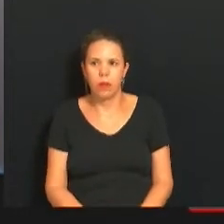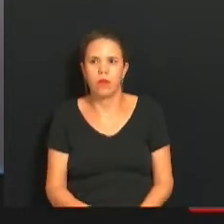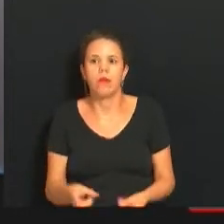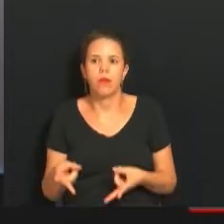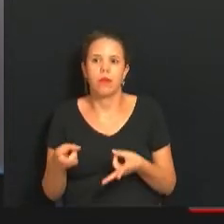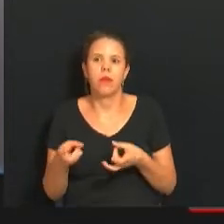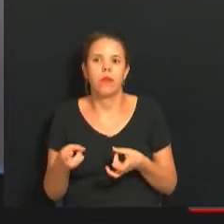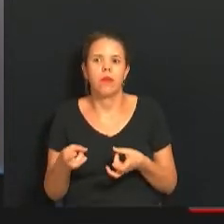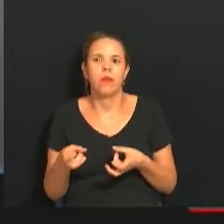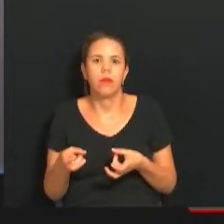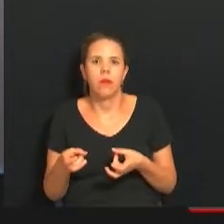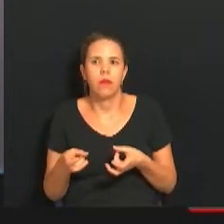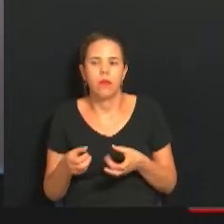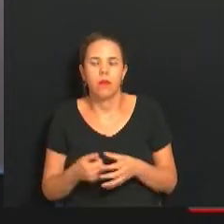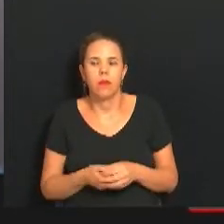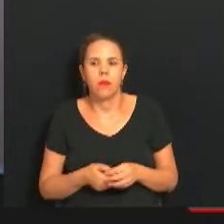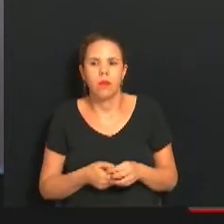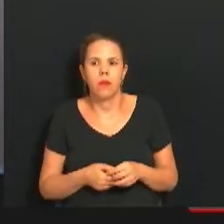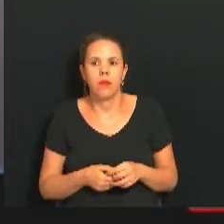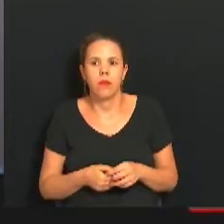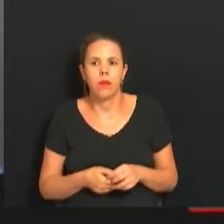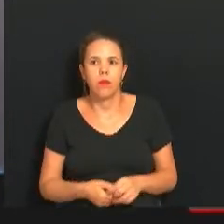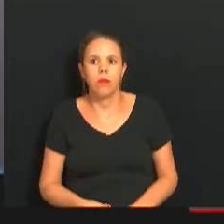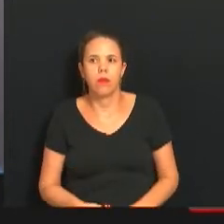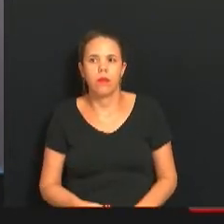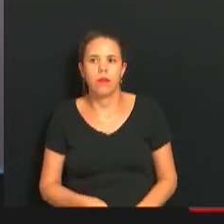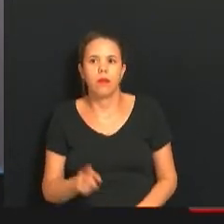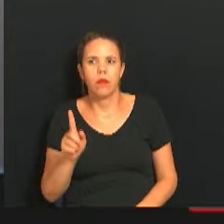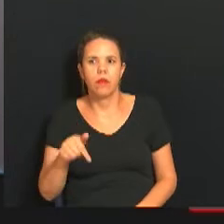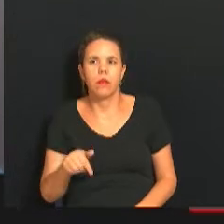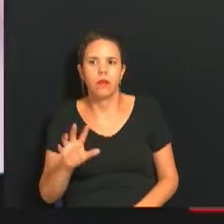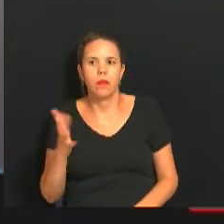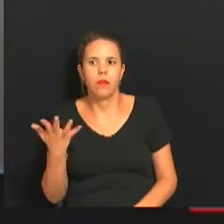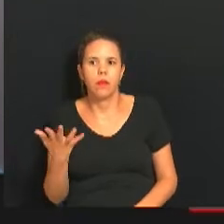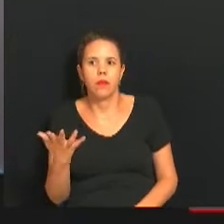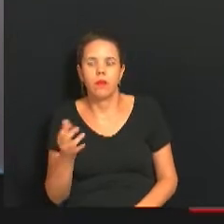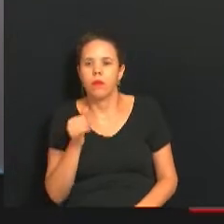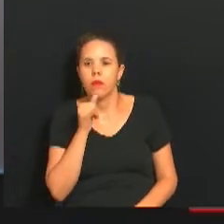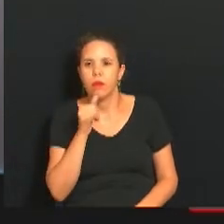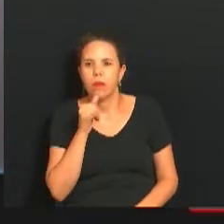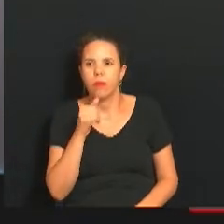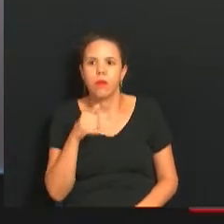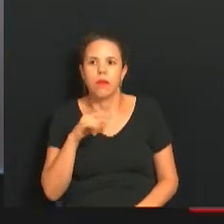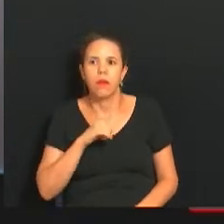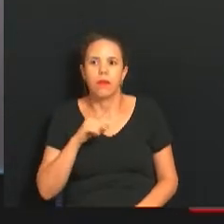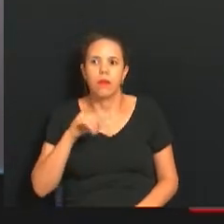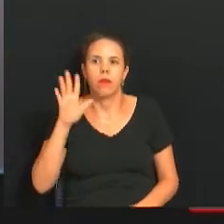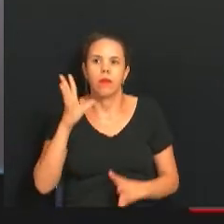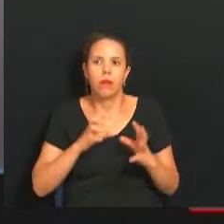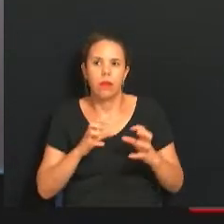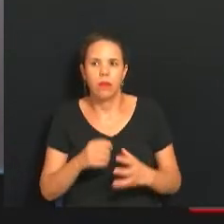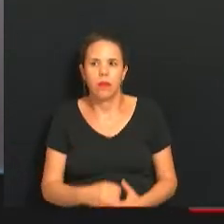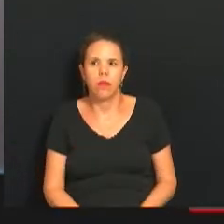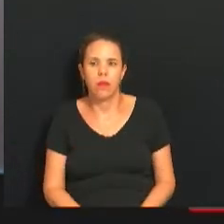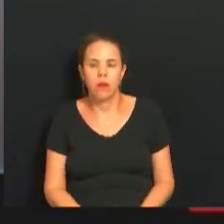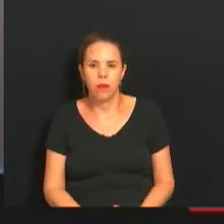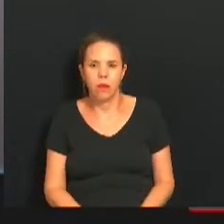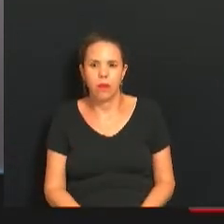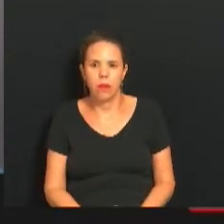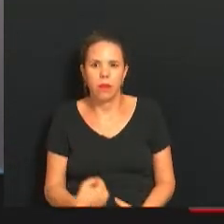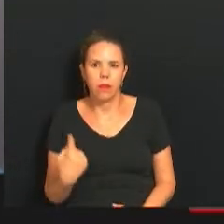os próximos movimentos para tentar entender se é isso mesmo que está acontecendo ou a gente vai ter mais conflitos na região. Para